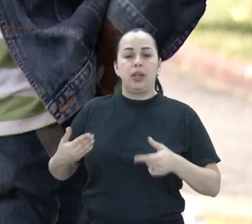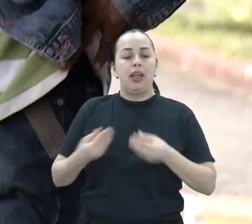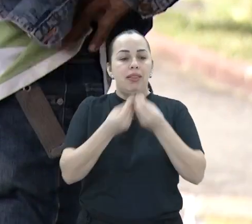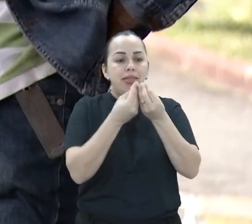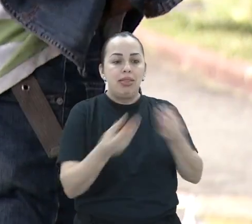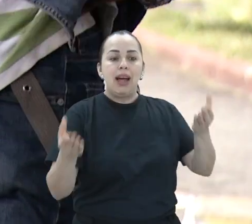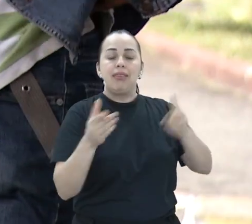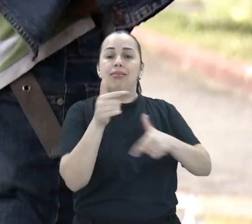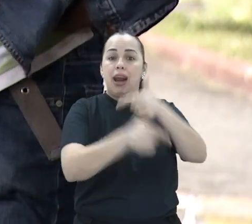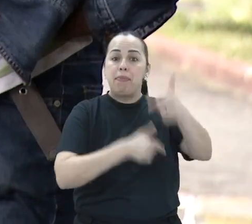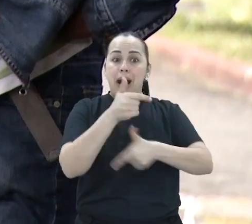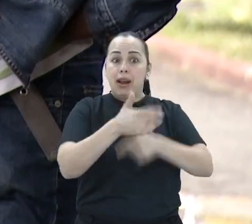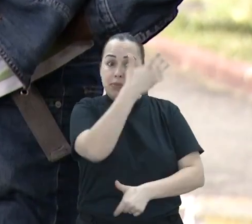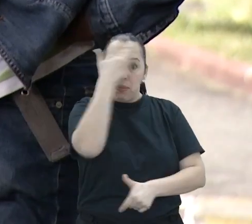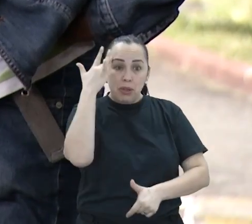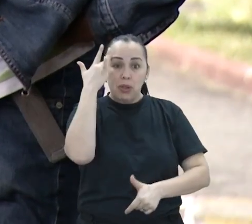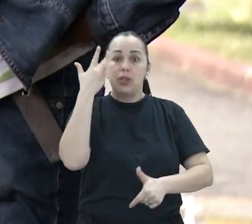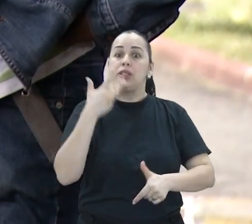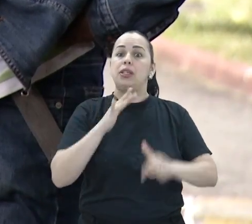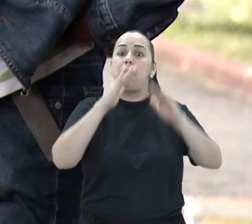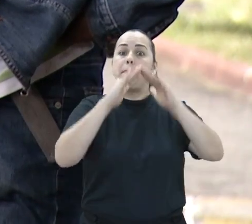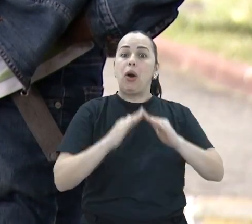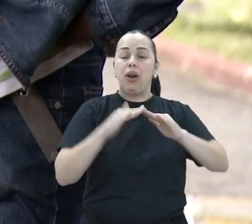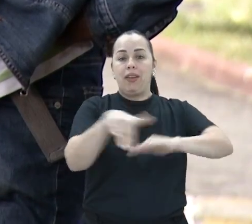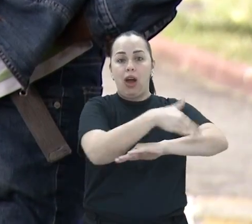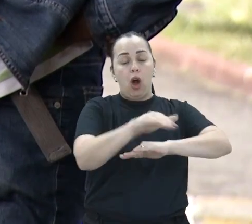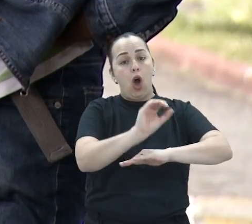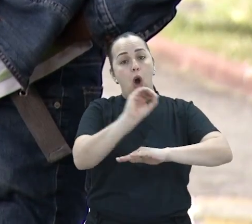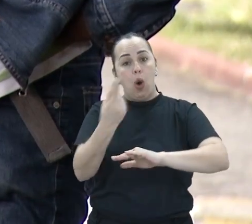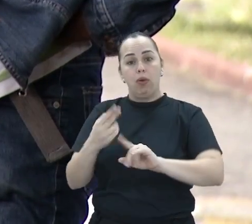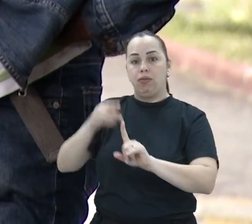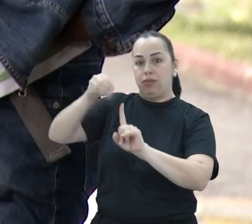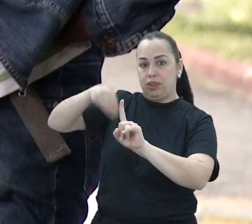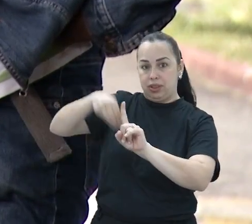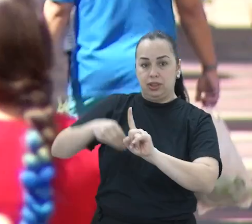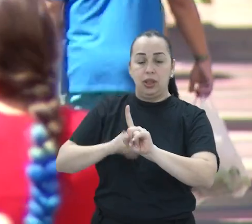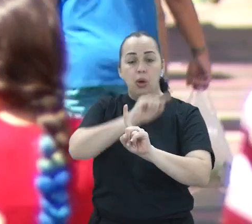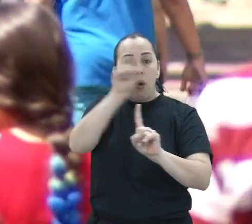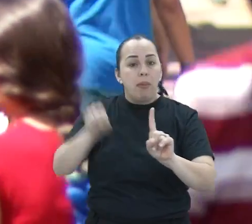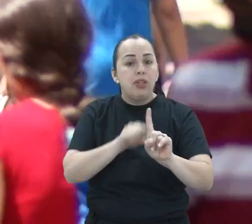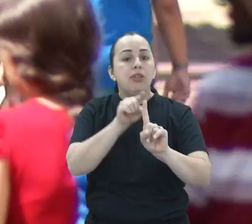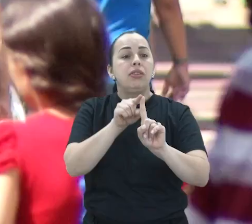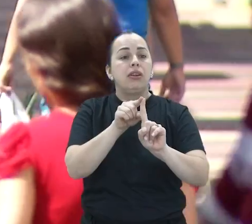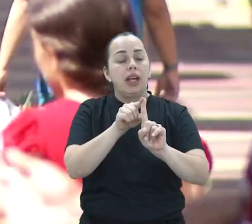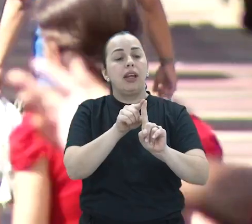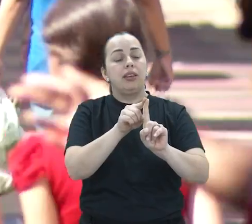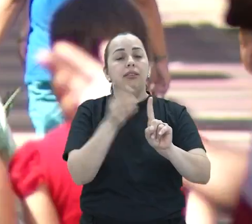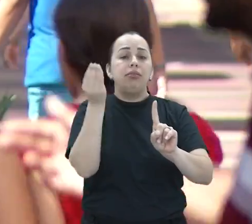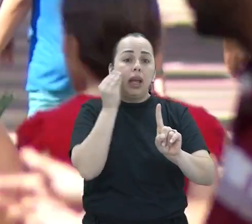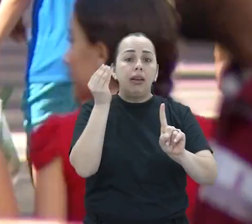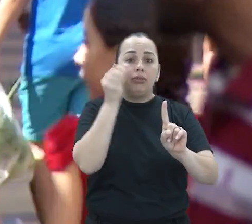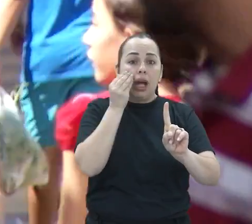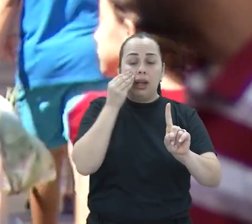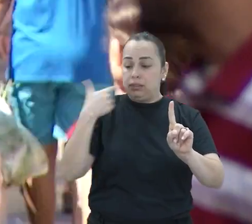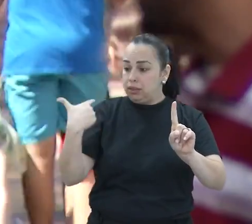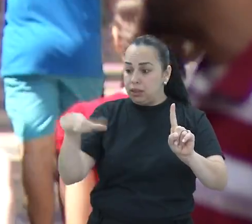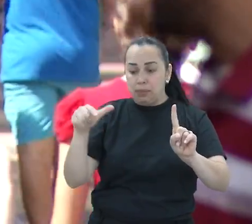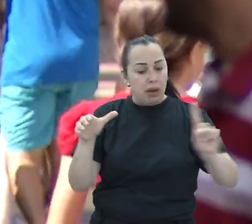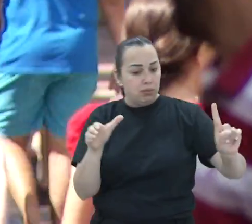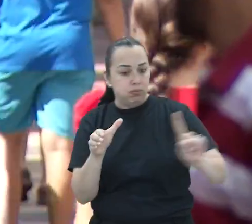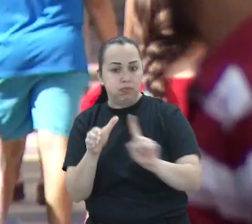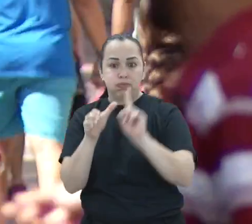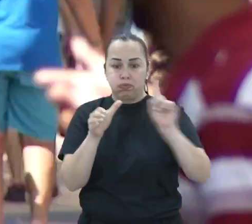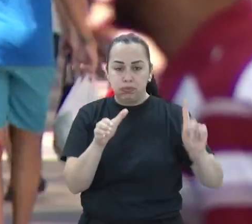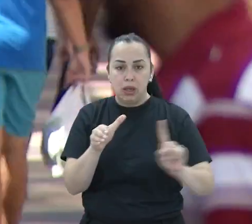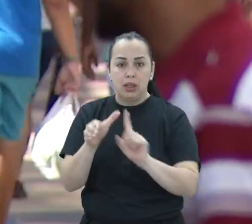Trabalho Digno para pessoas em situação de rua e vulnerabilidade social. O objetivo é a reinserção dessas pessoas